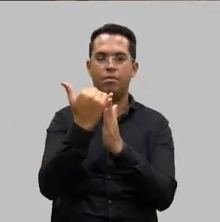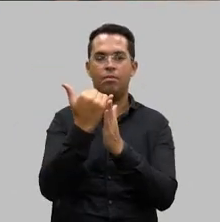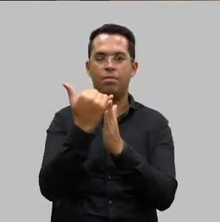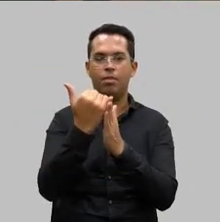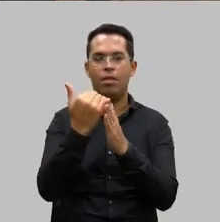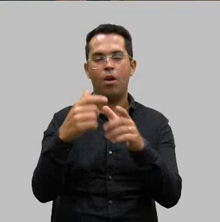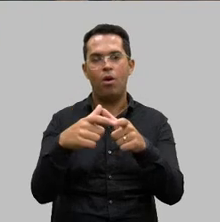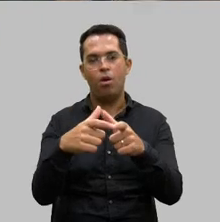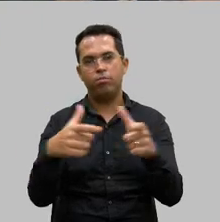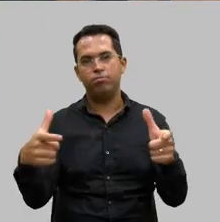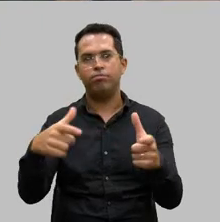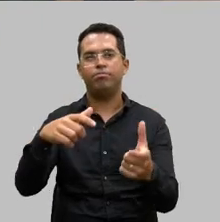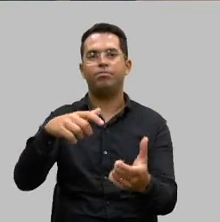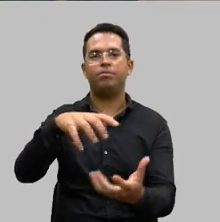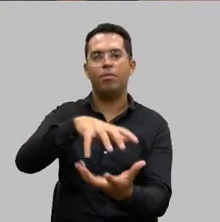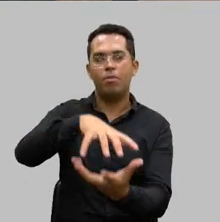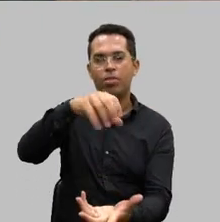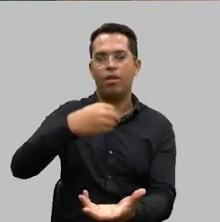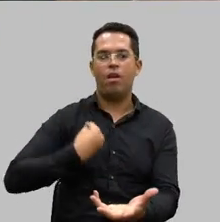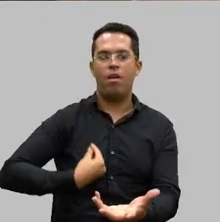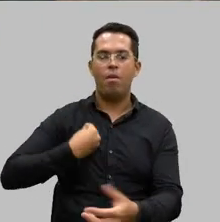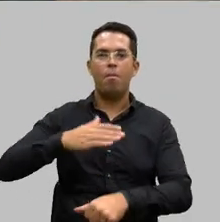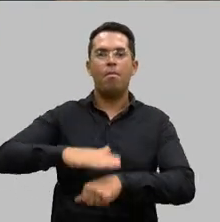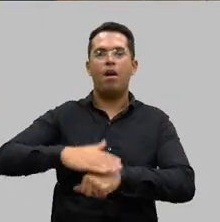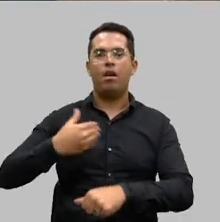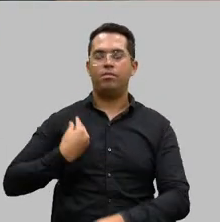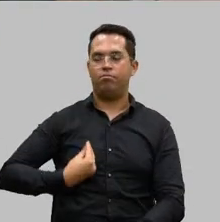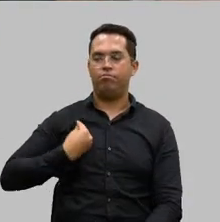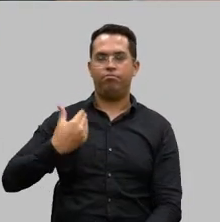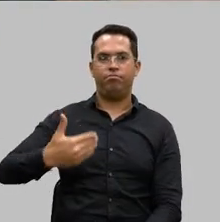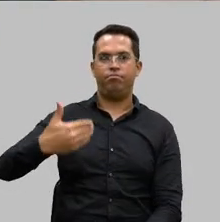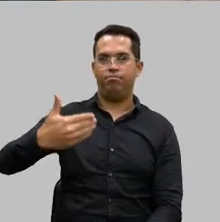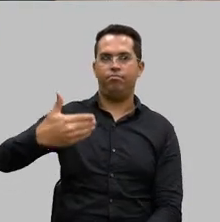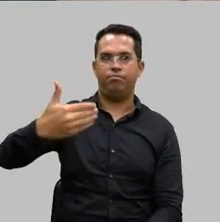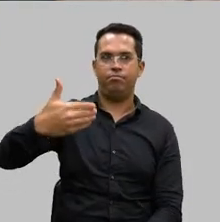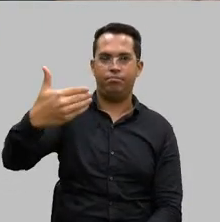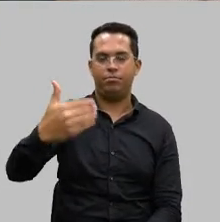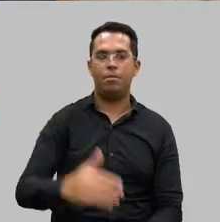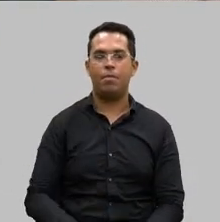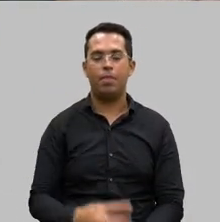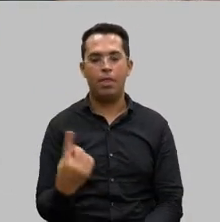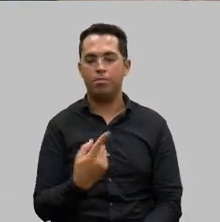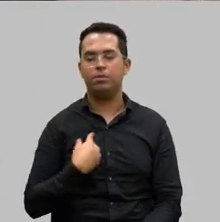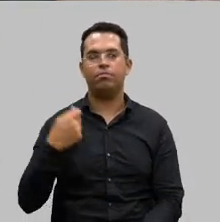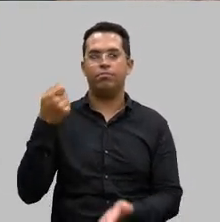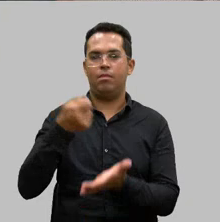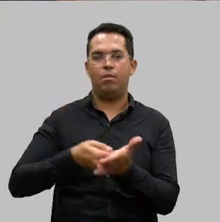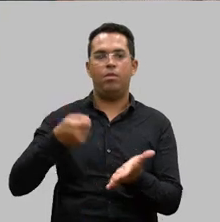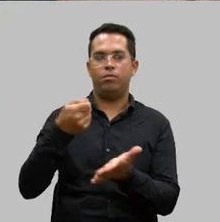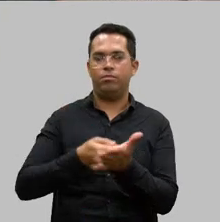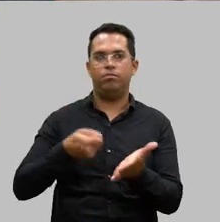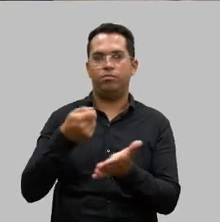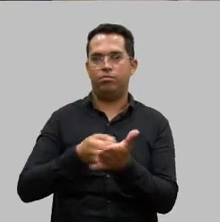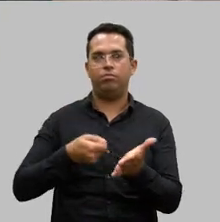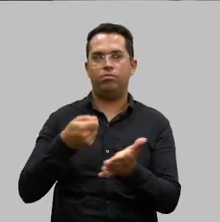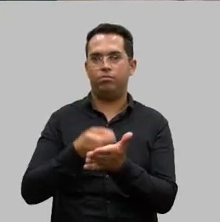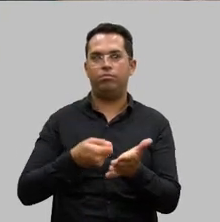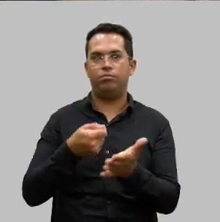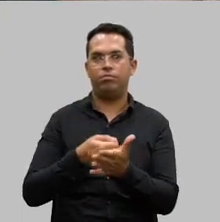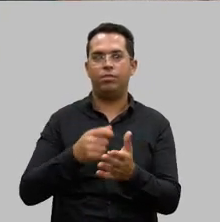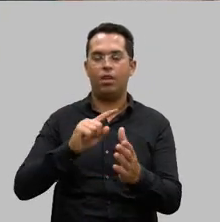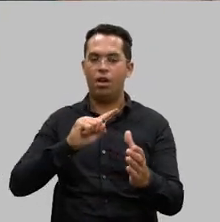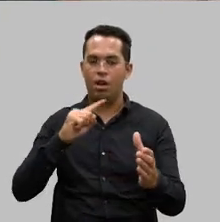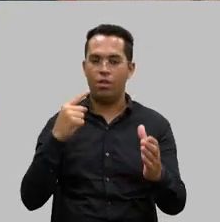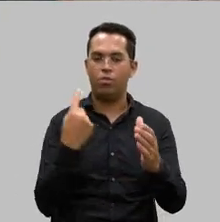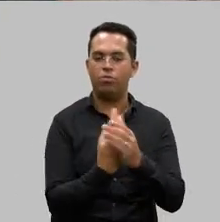mais ir mais longe Então a gente tem que defender também aqui a inclusão de